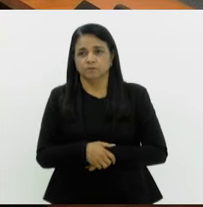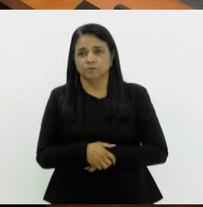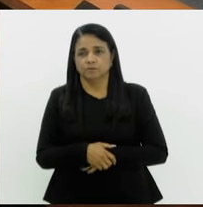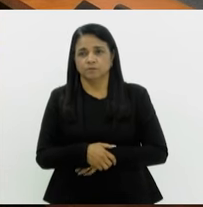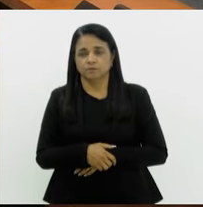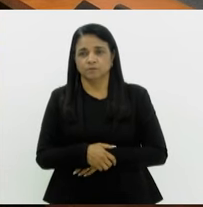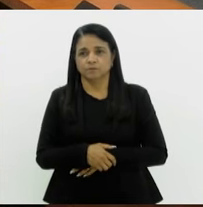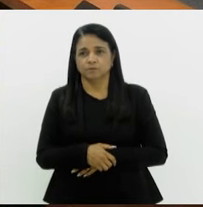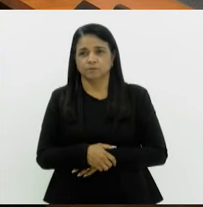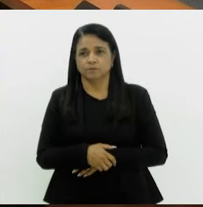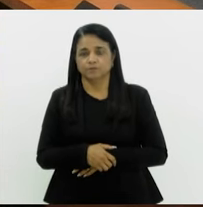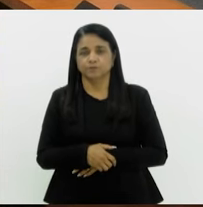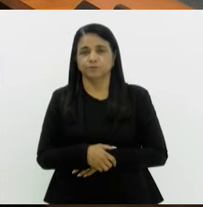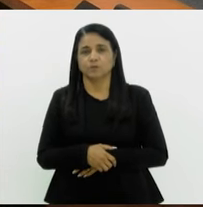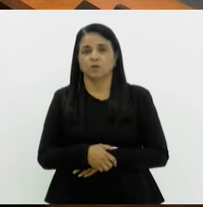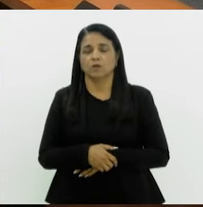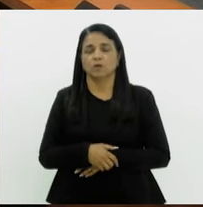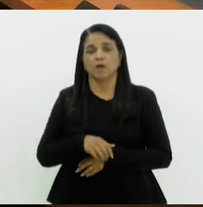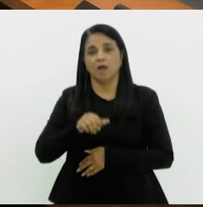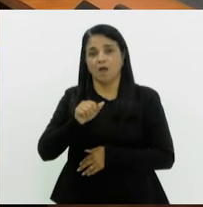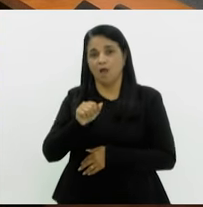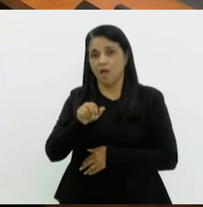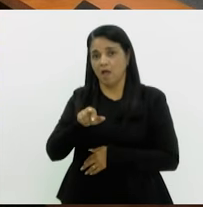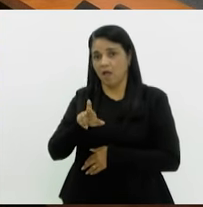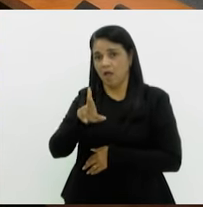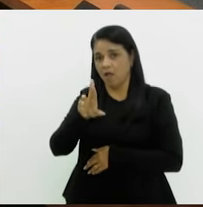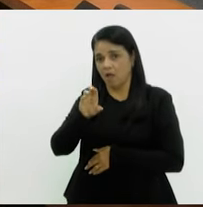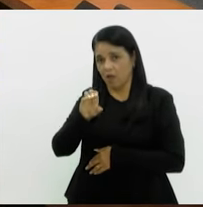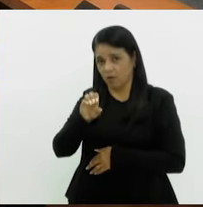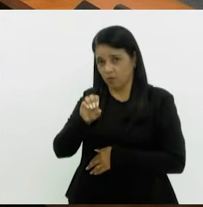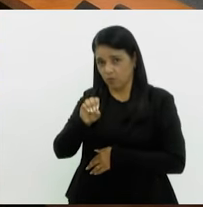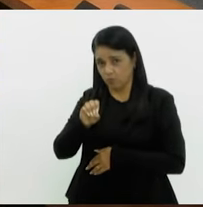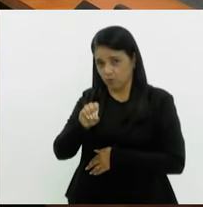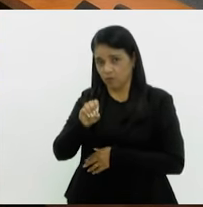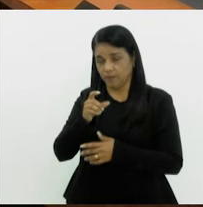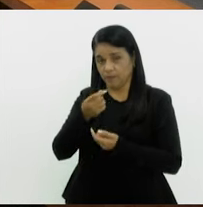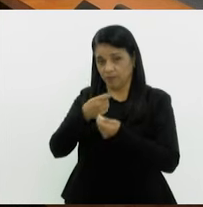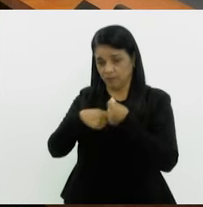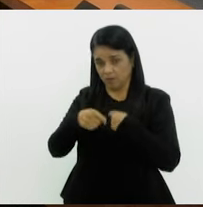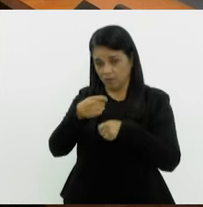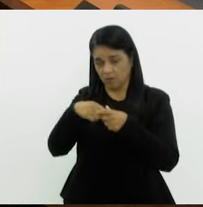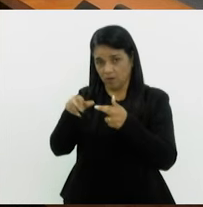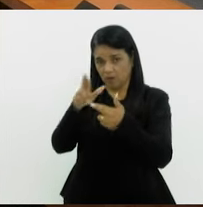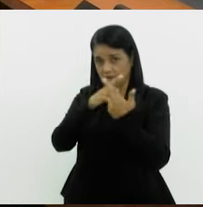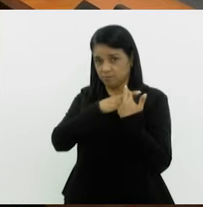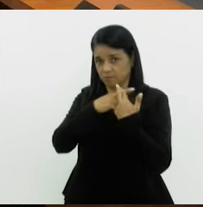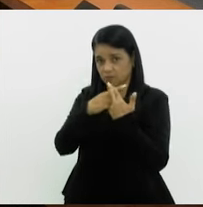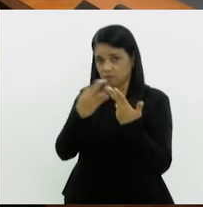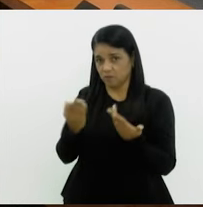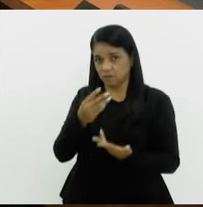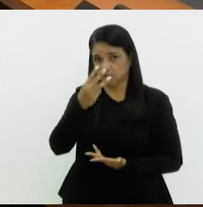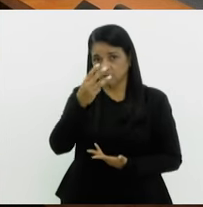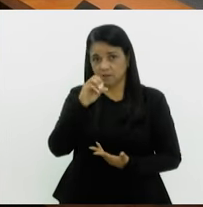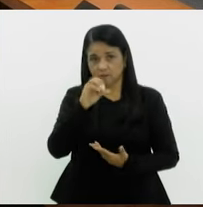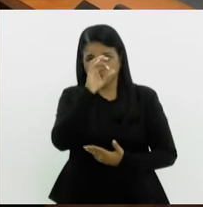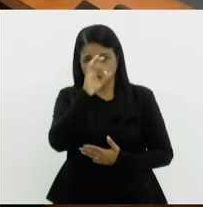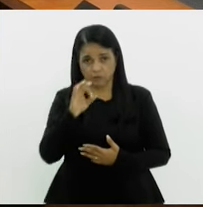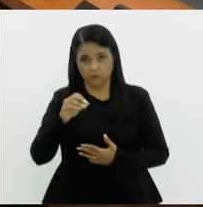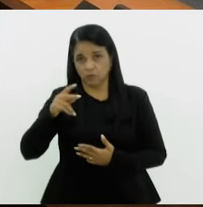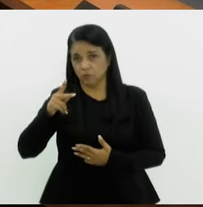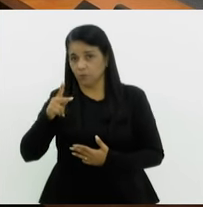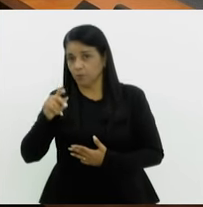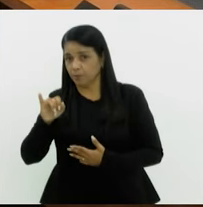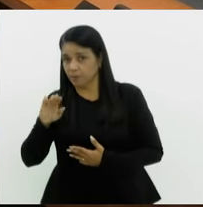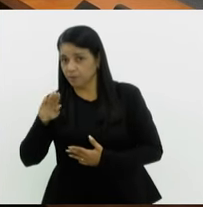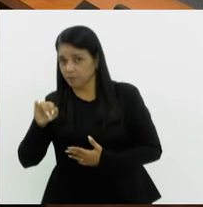O chamado agronegócio é responsável hoje por 30% do PIB